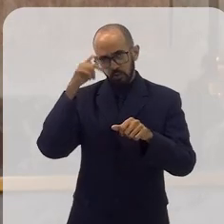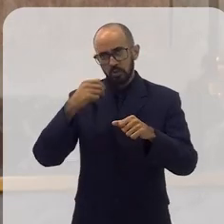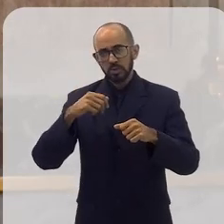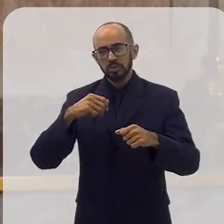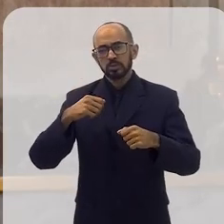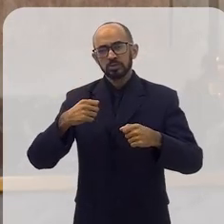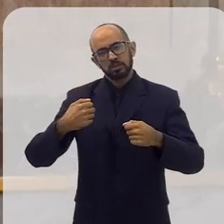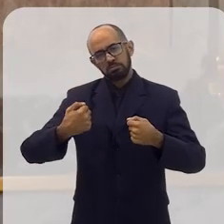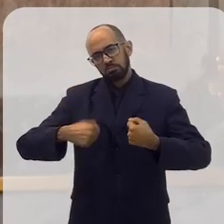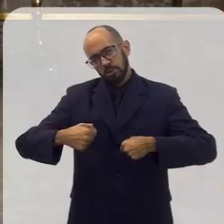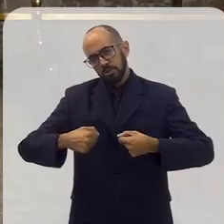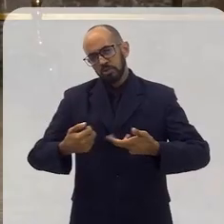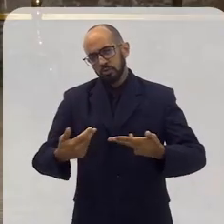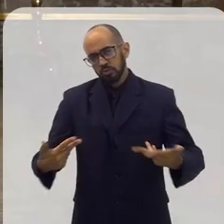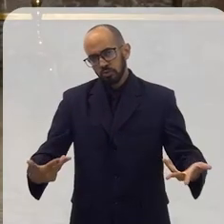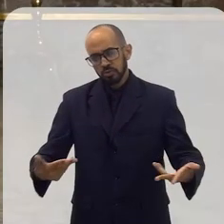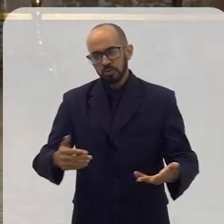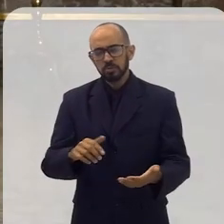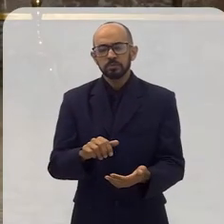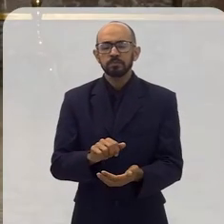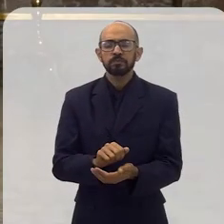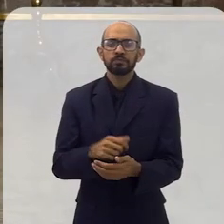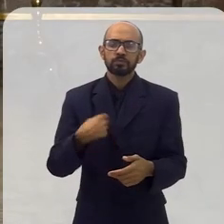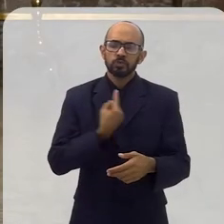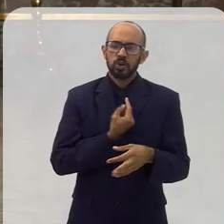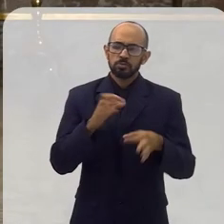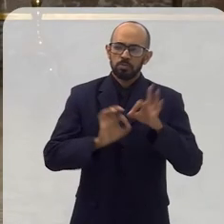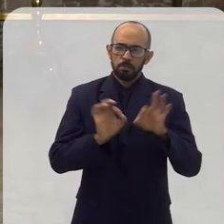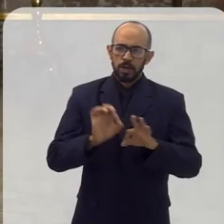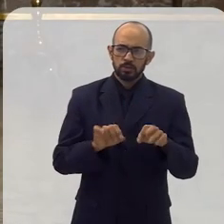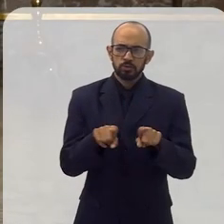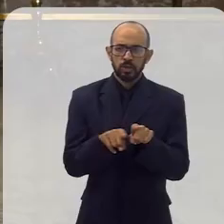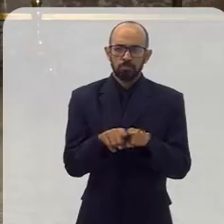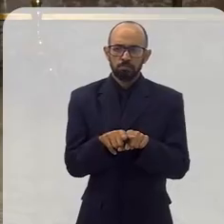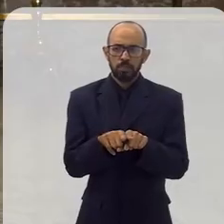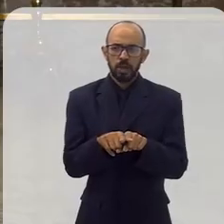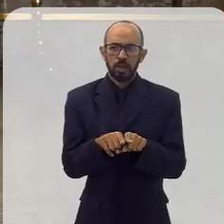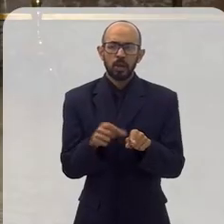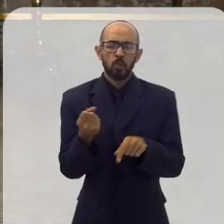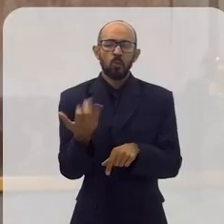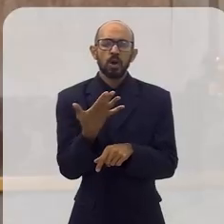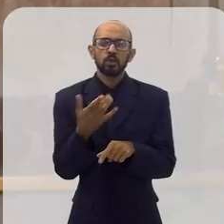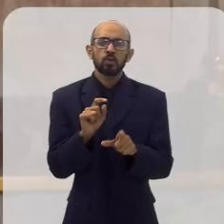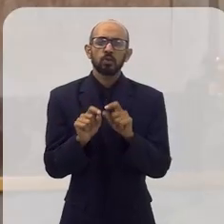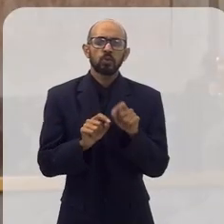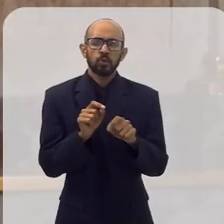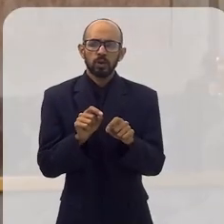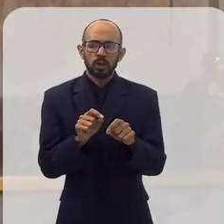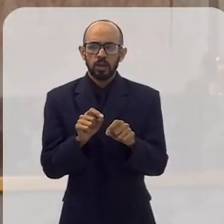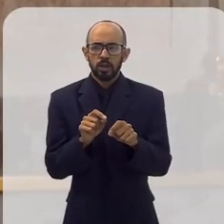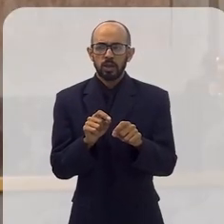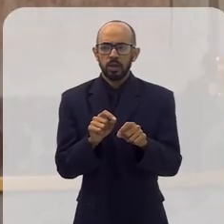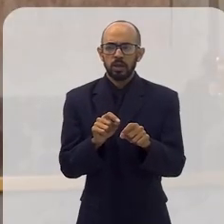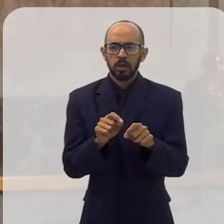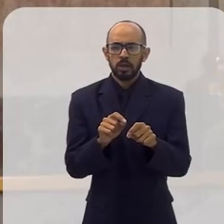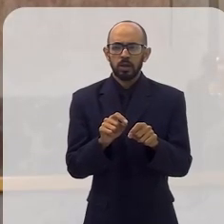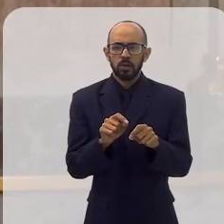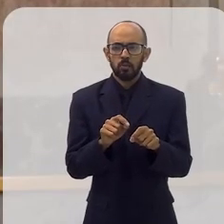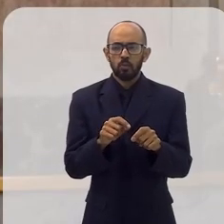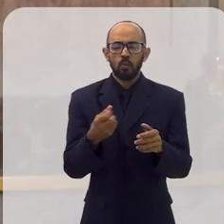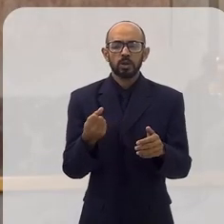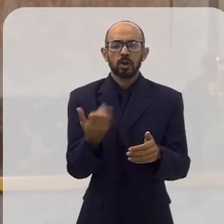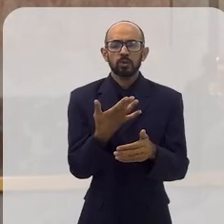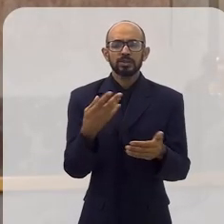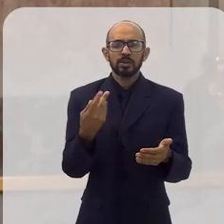com necessidades. E também nós preparamos coisas para mandar também quando a